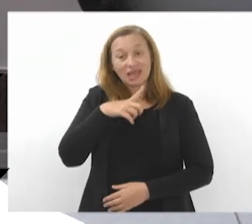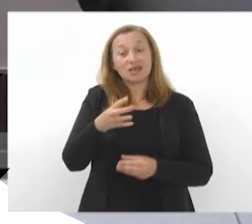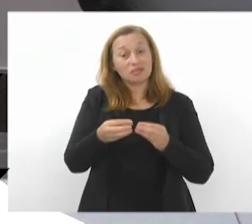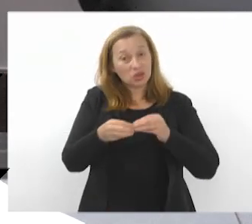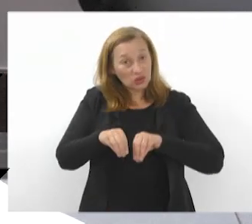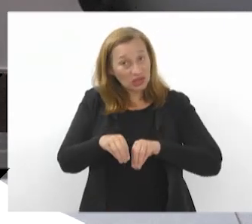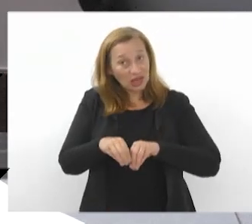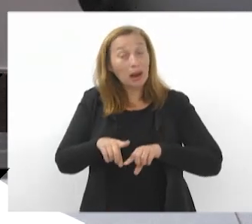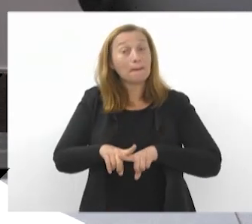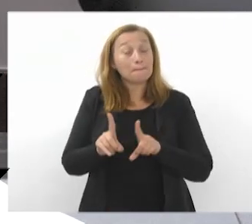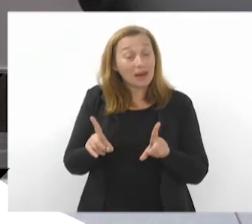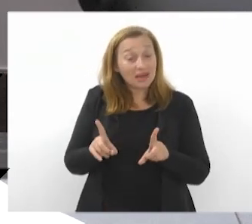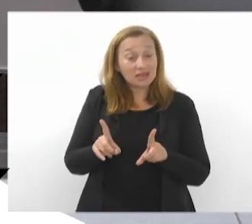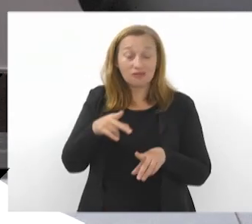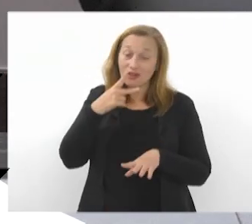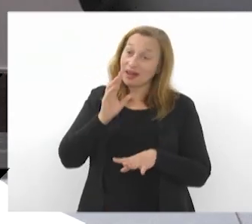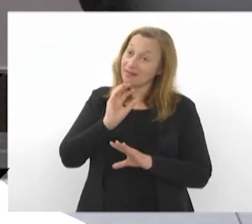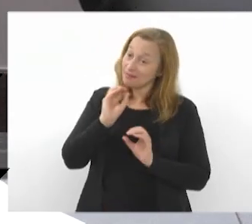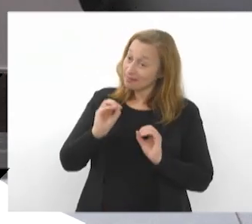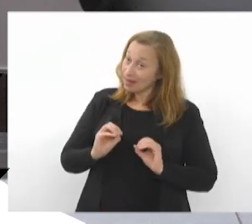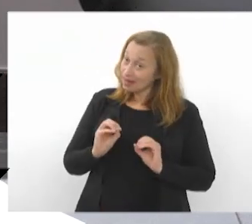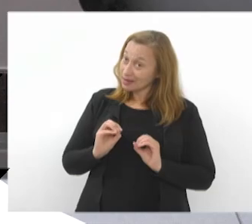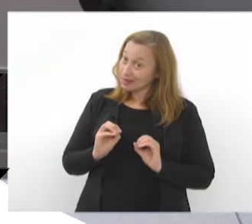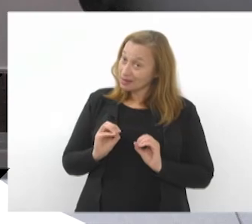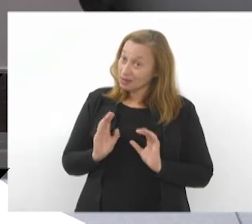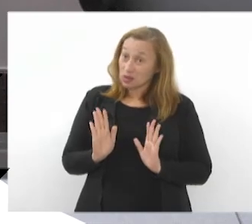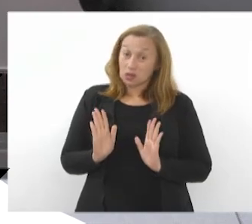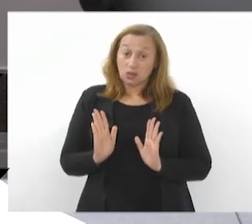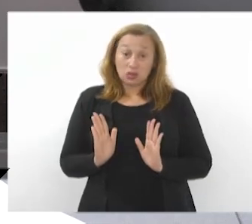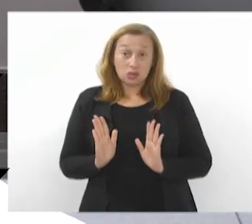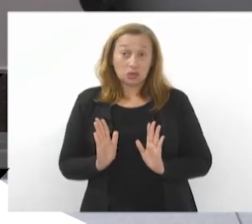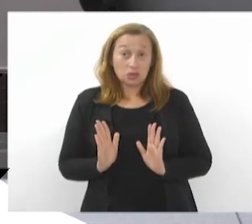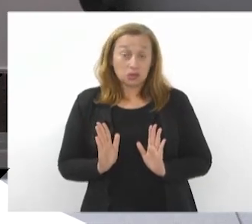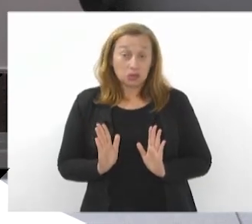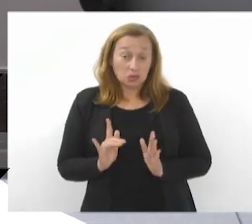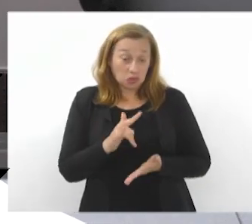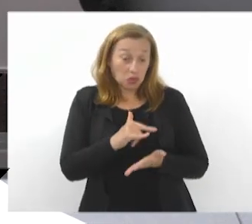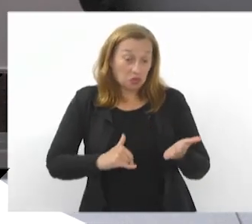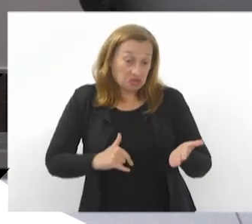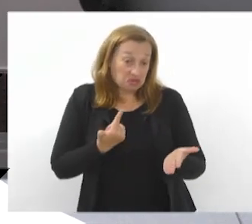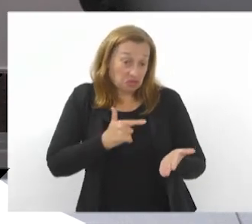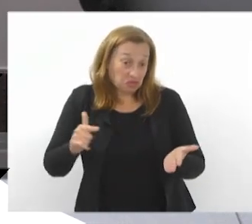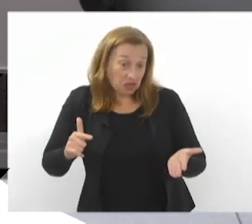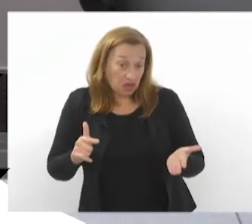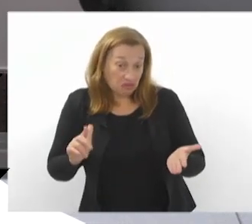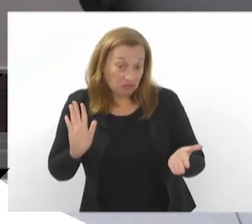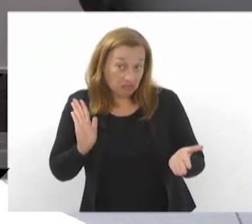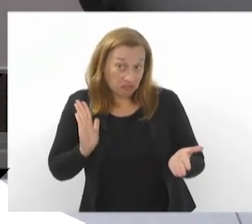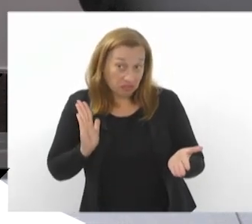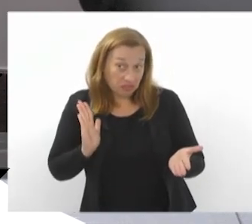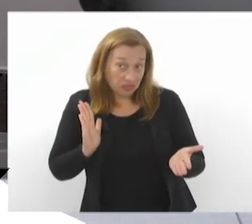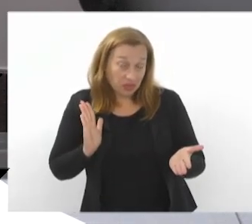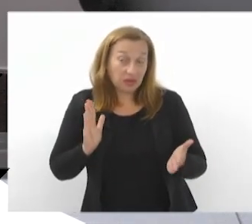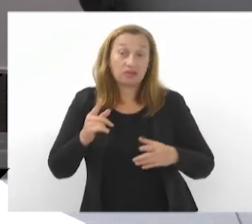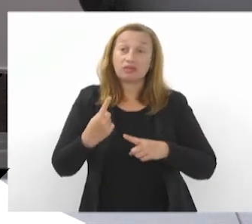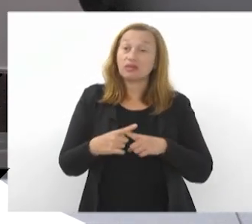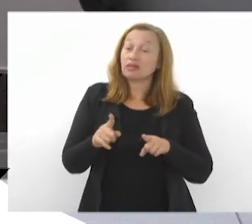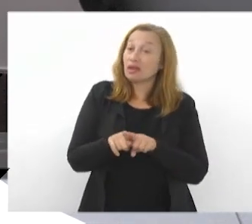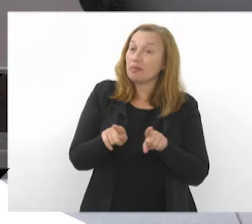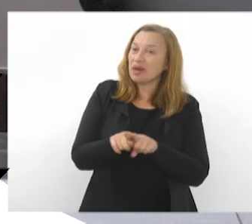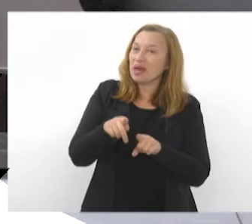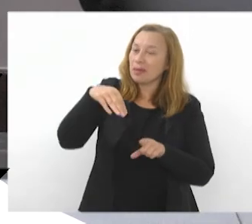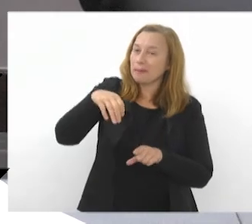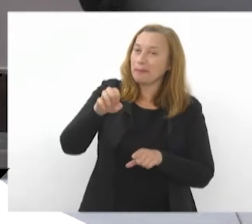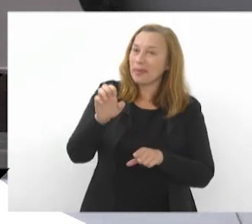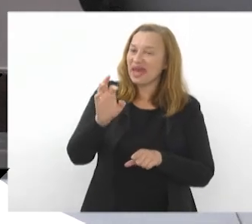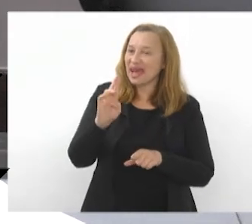prejudicado, mas eu não falei nada porque eu não tenho documento. E também porque o Mercadão de Madureira, em